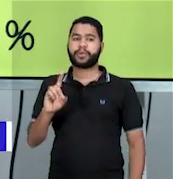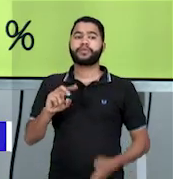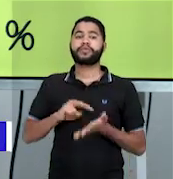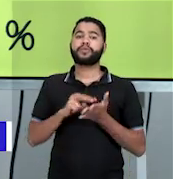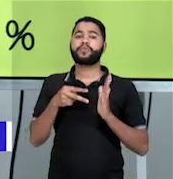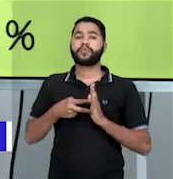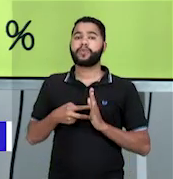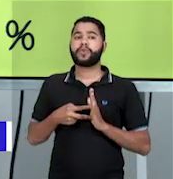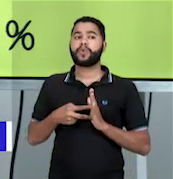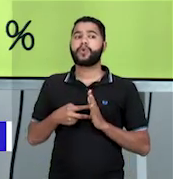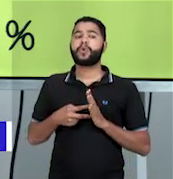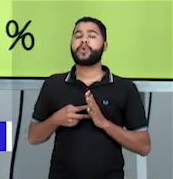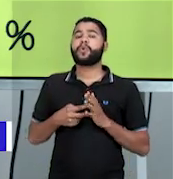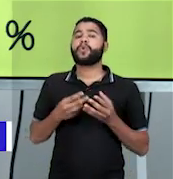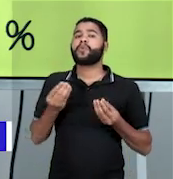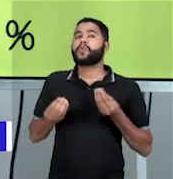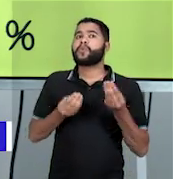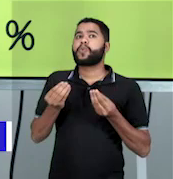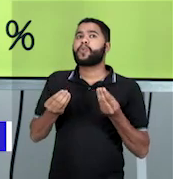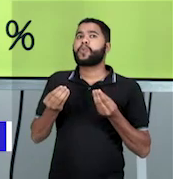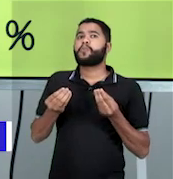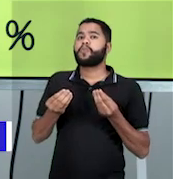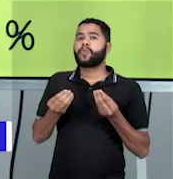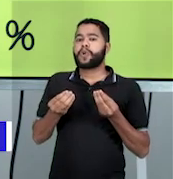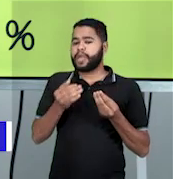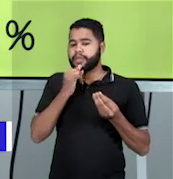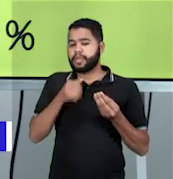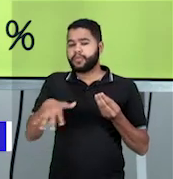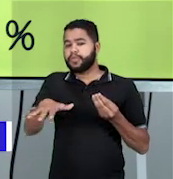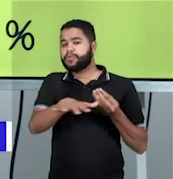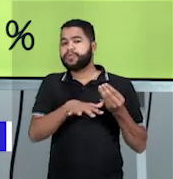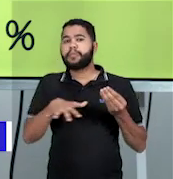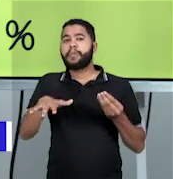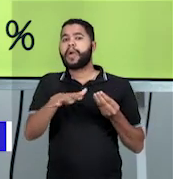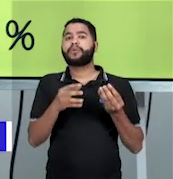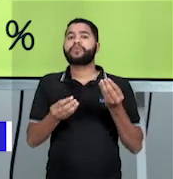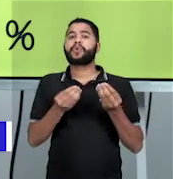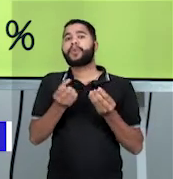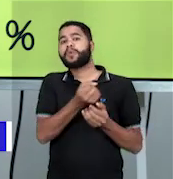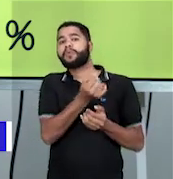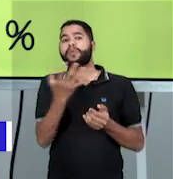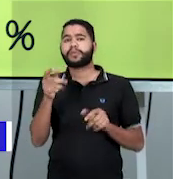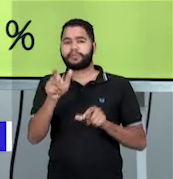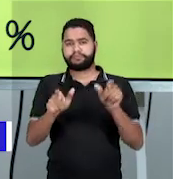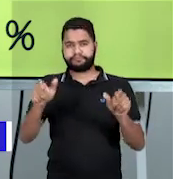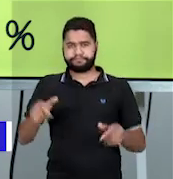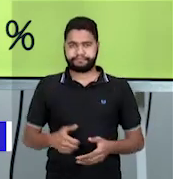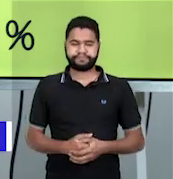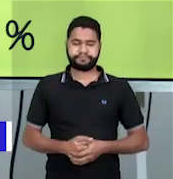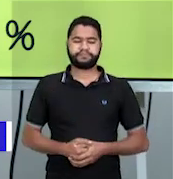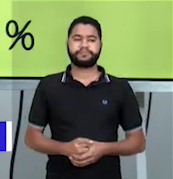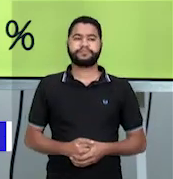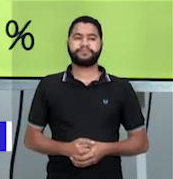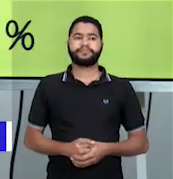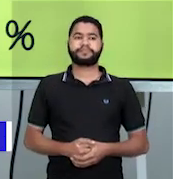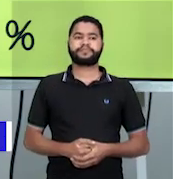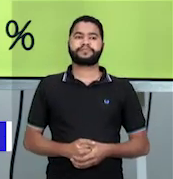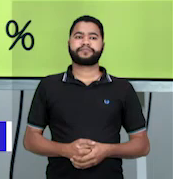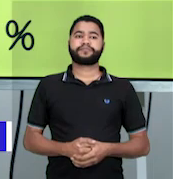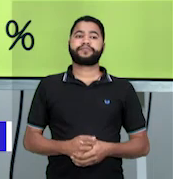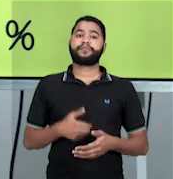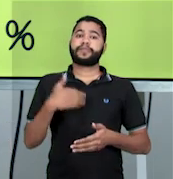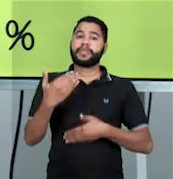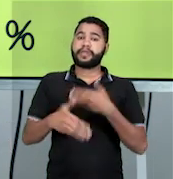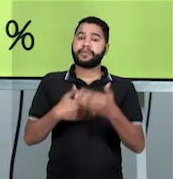quê? Como a população ocupa aquele estado, do caso do estado do Amazonas, ok?